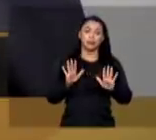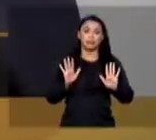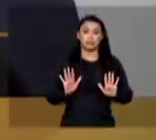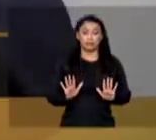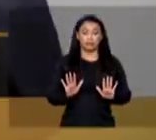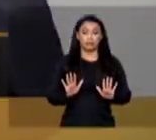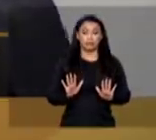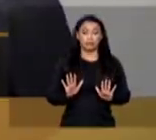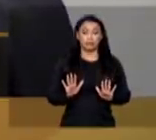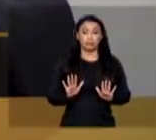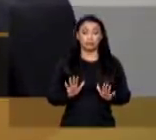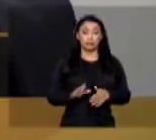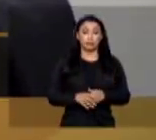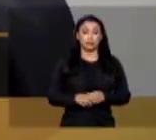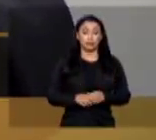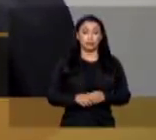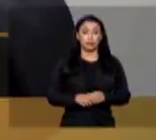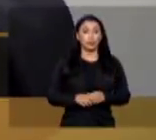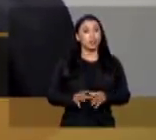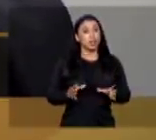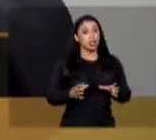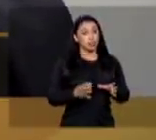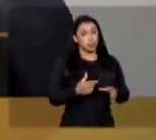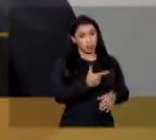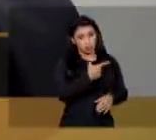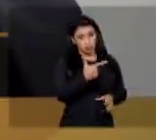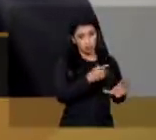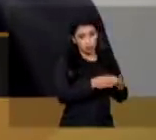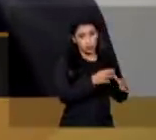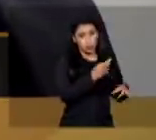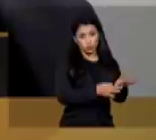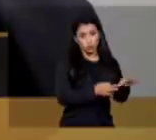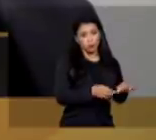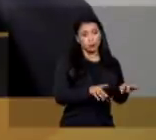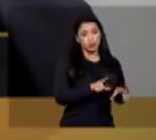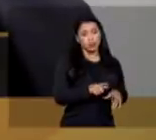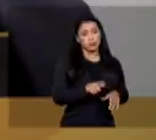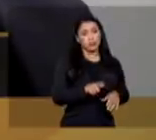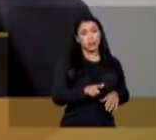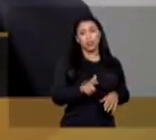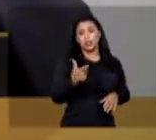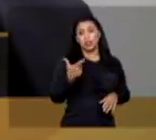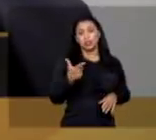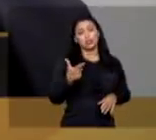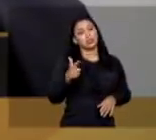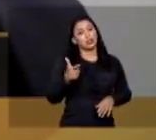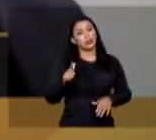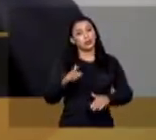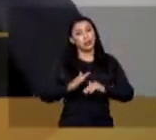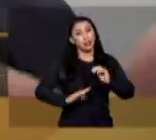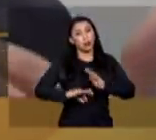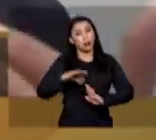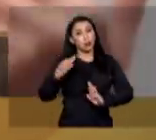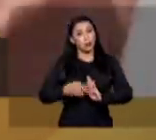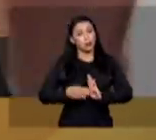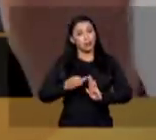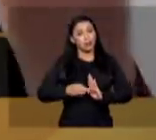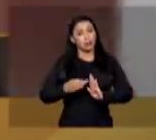e da turma, da segunda turma, a propósito da incompetência que